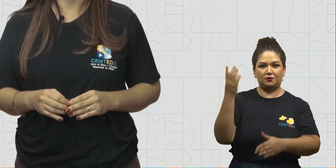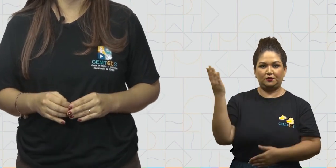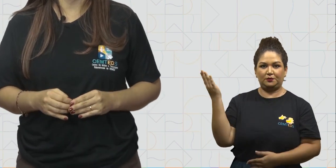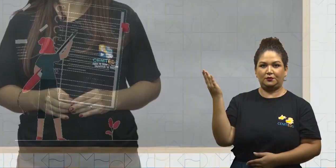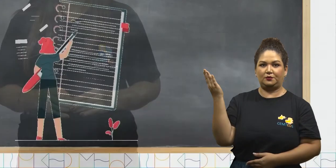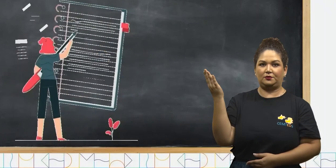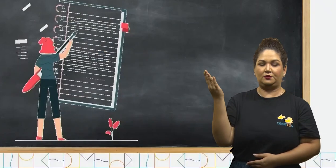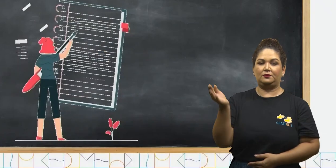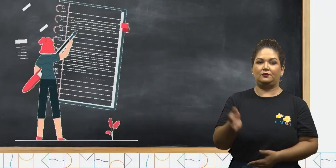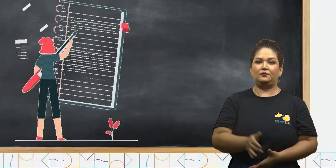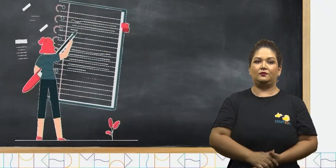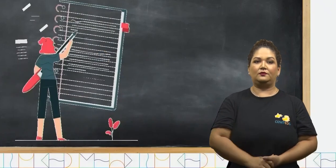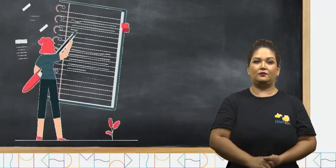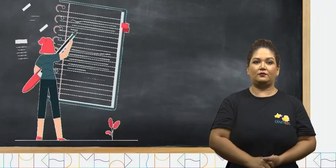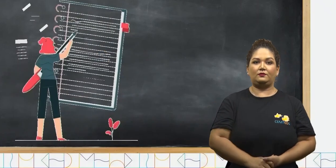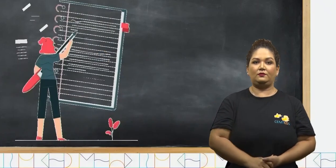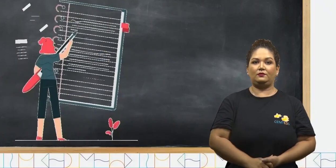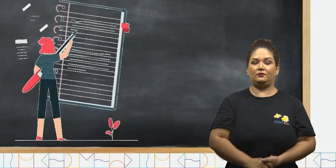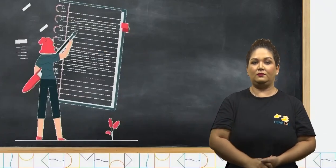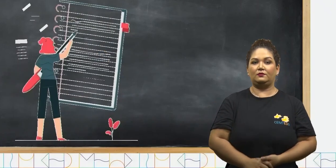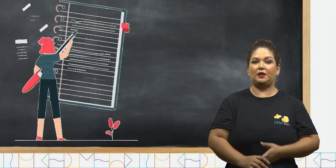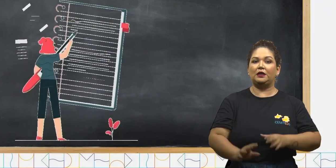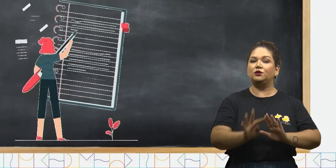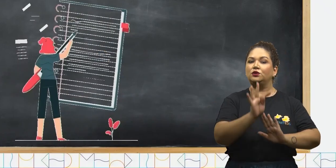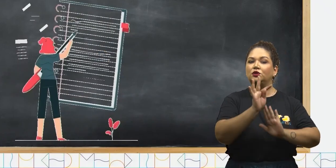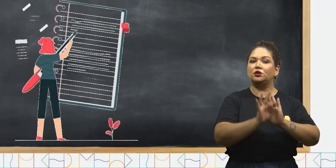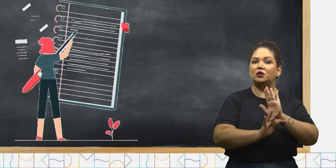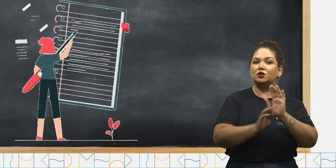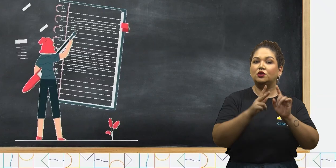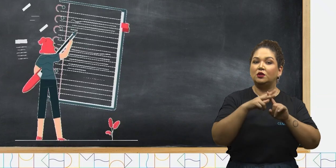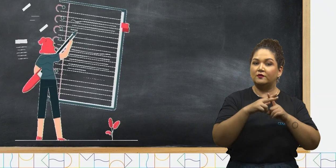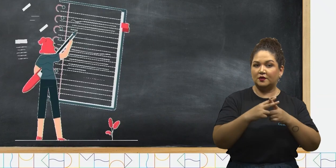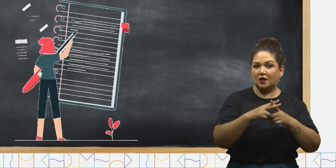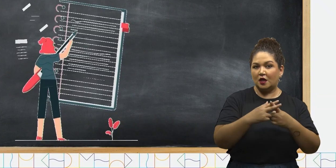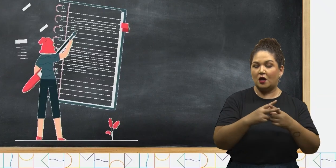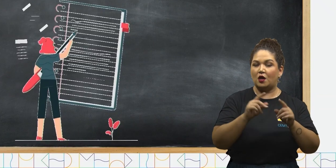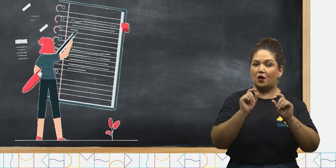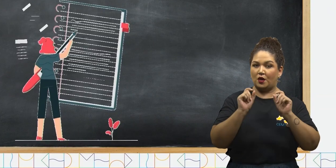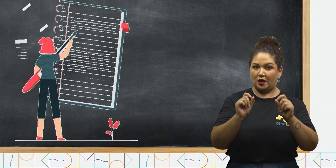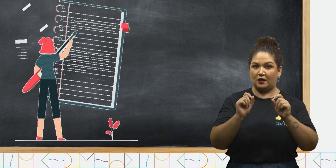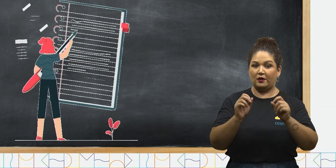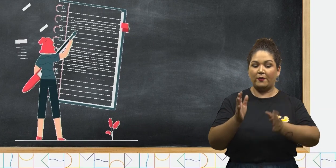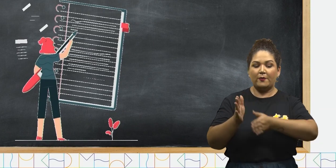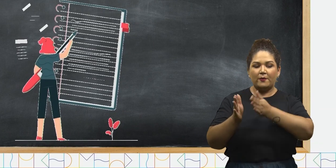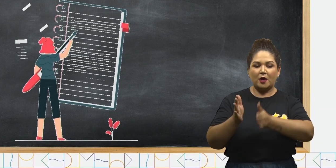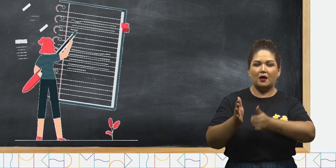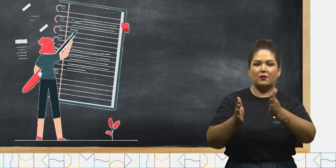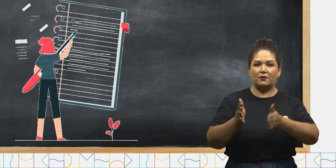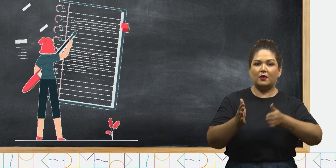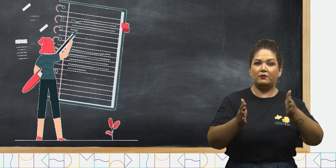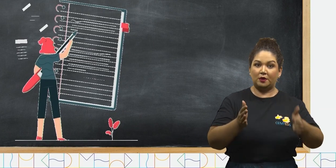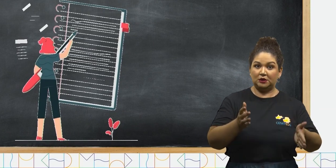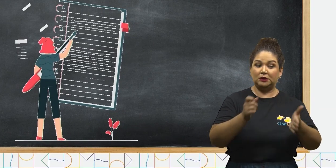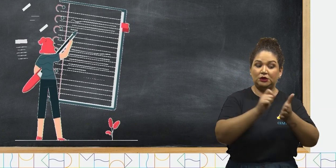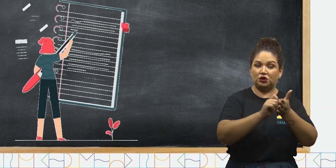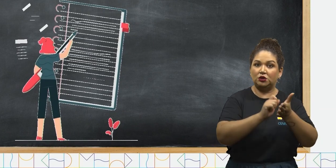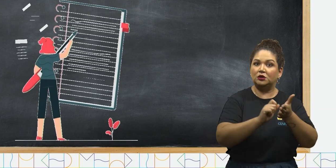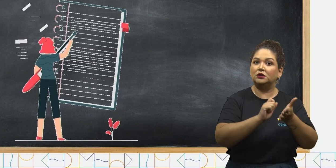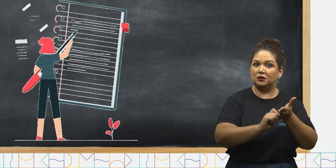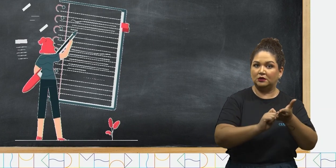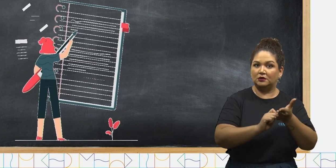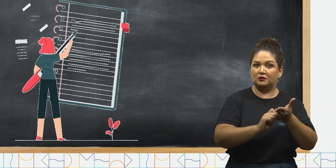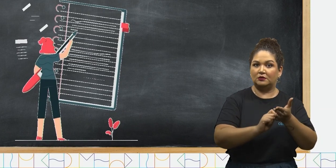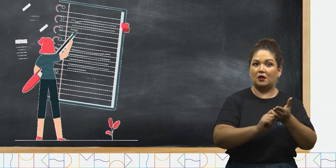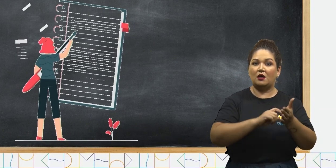de revisão. O que é revisar um texto? Entende-se que é uma parte do processo